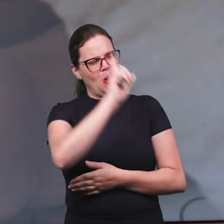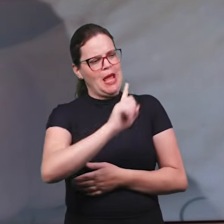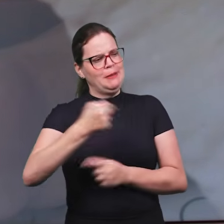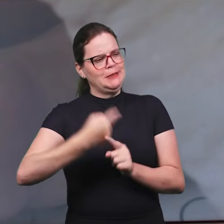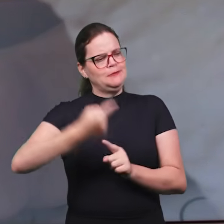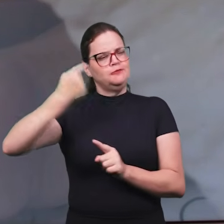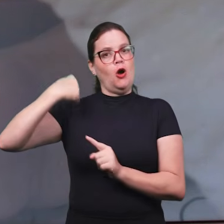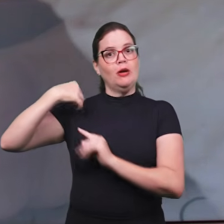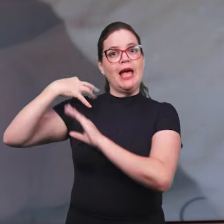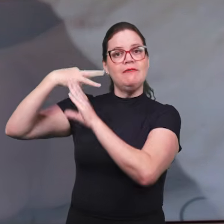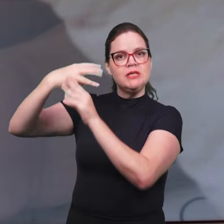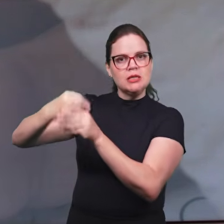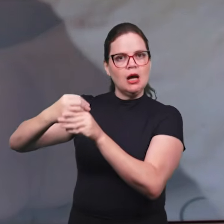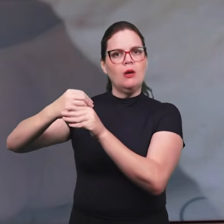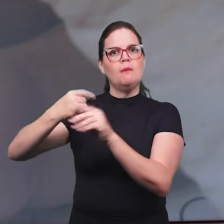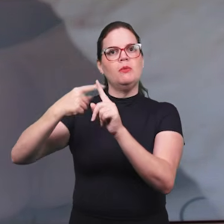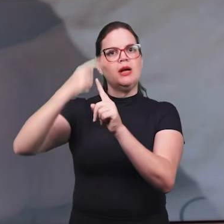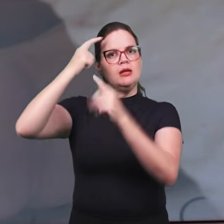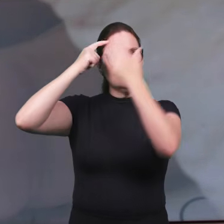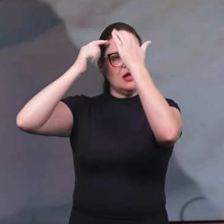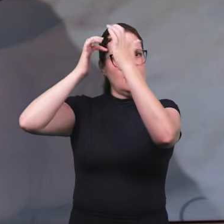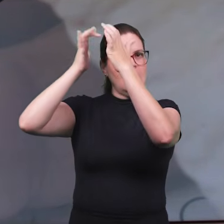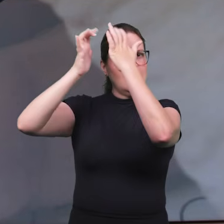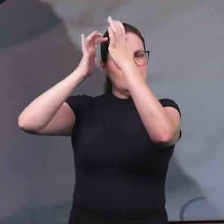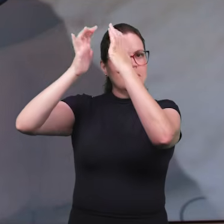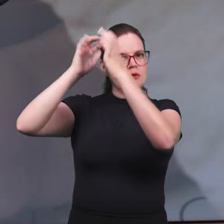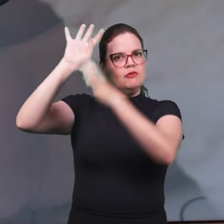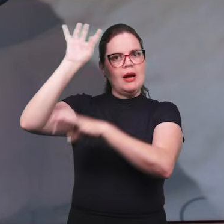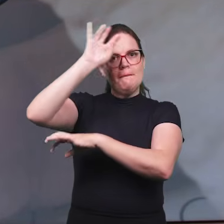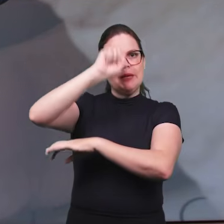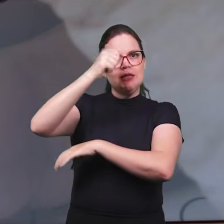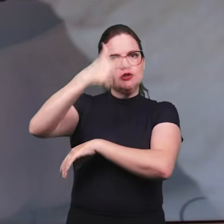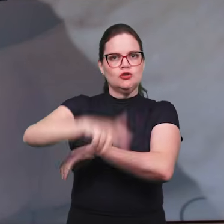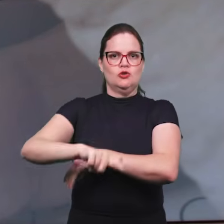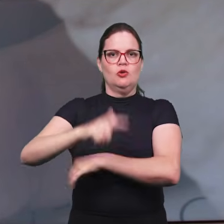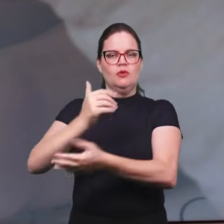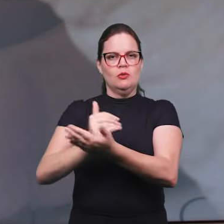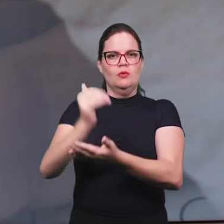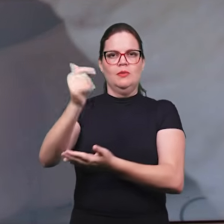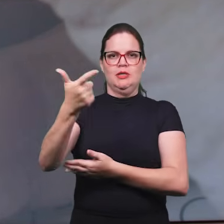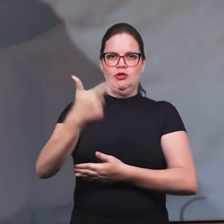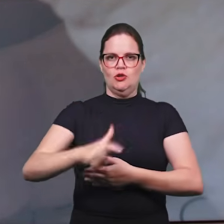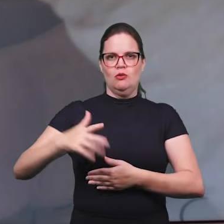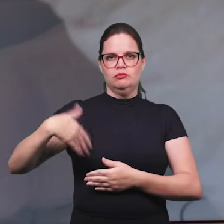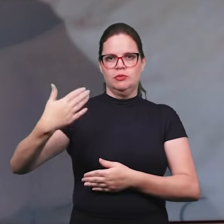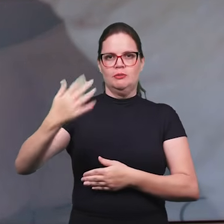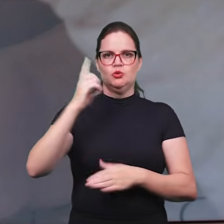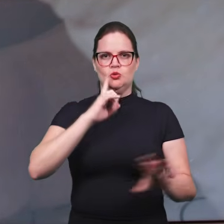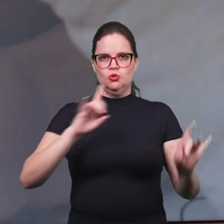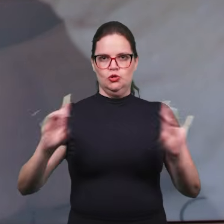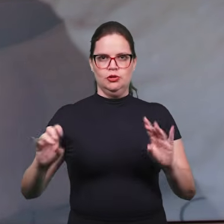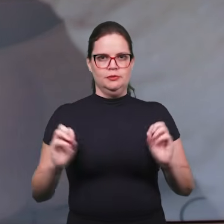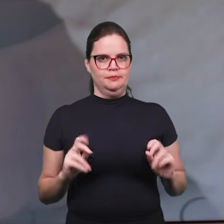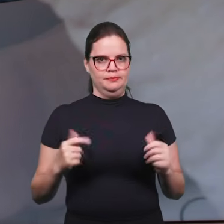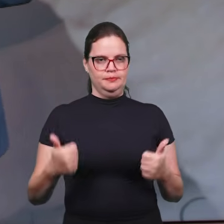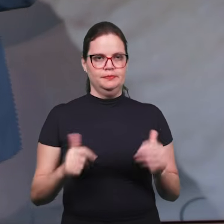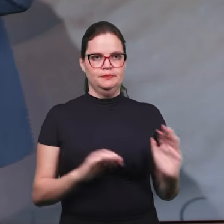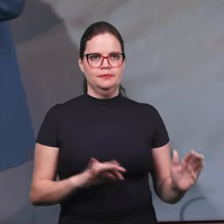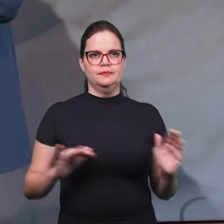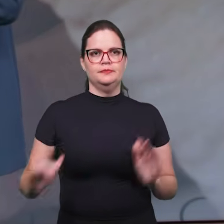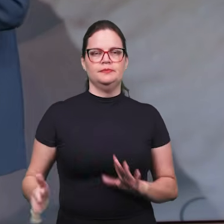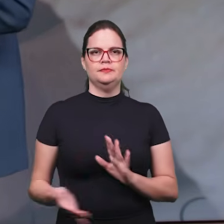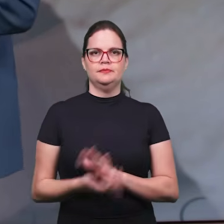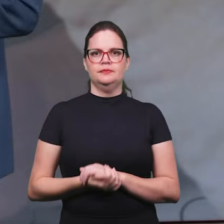Por quê? Você vai estar recondicionando o seu cérebro para aprender novamente e pegar o ritmo de estudos. Tudo